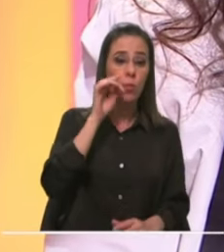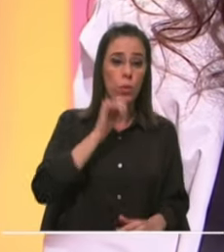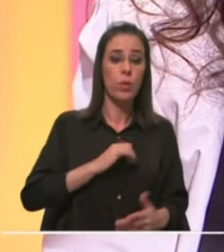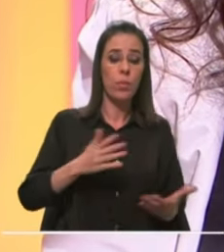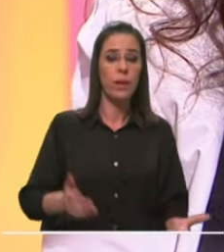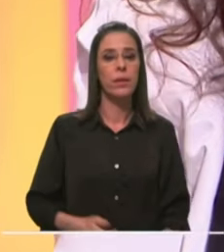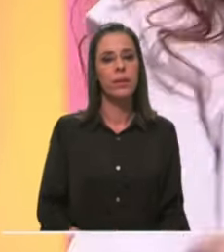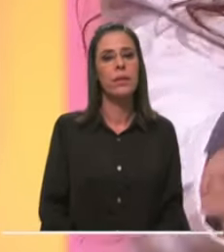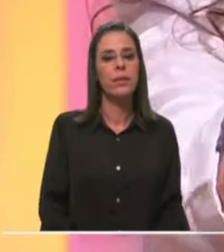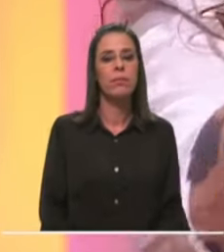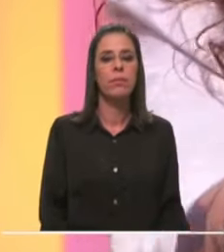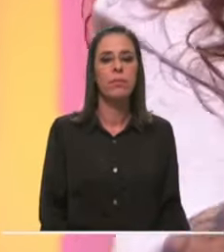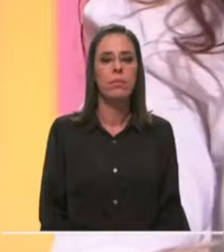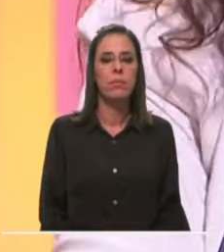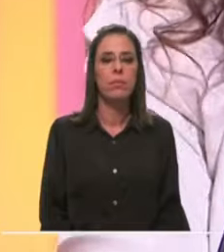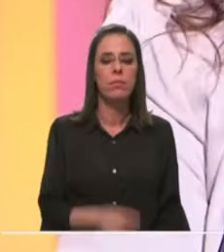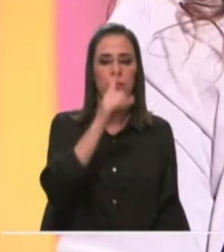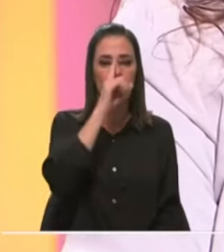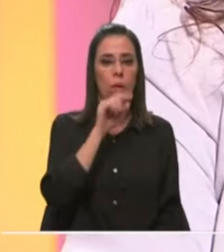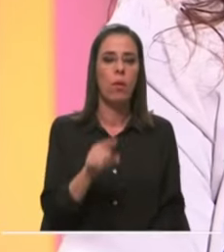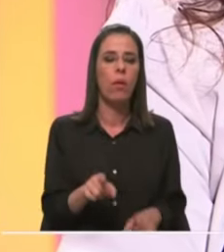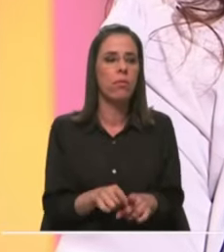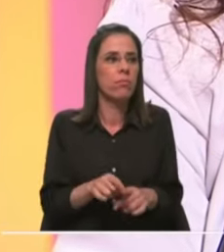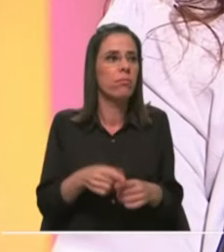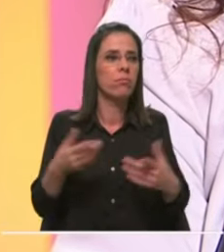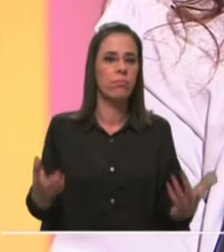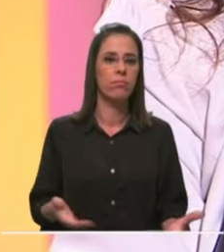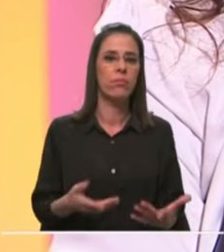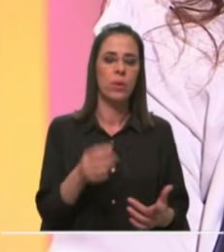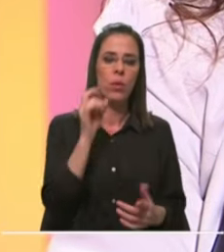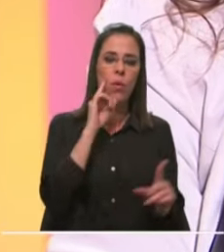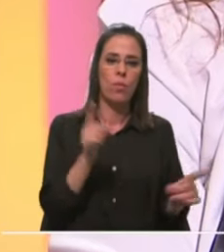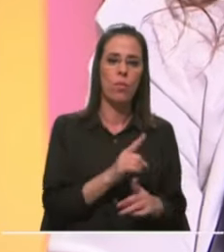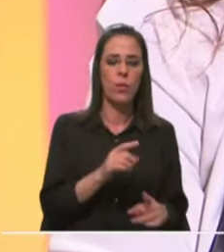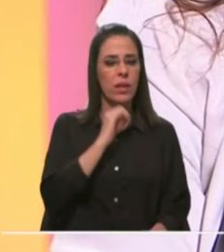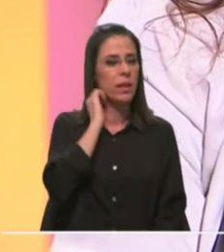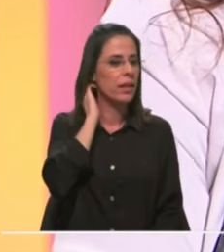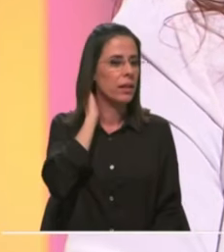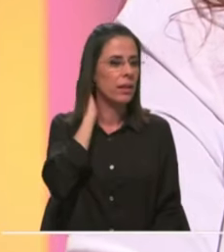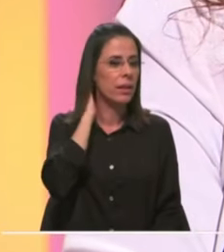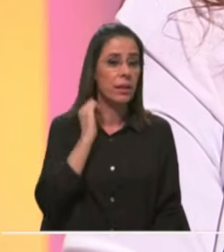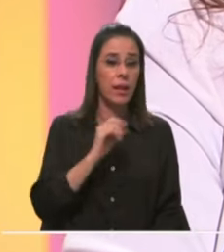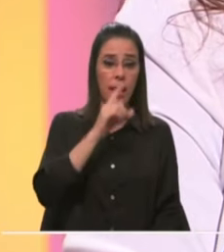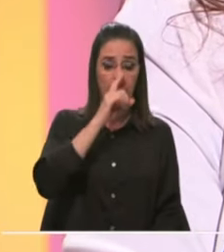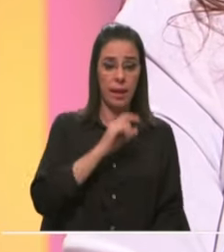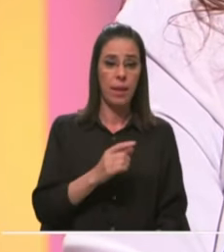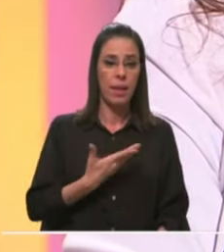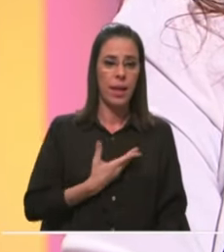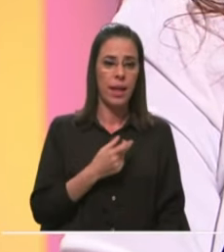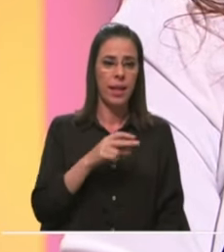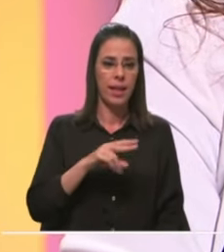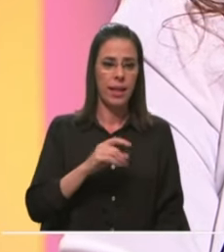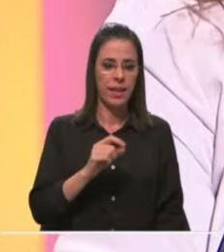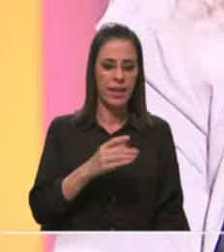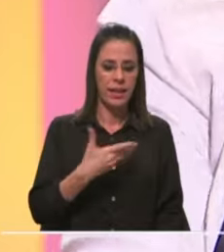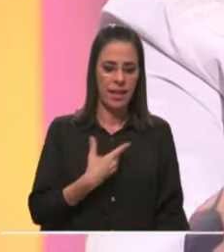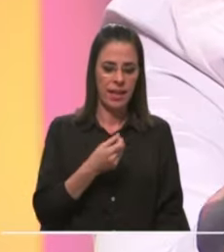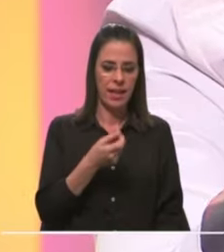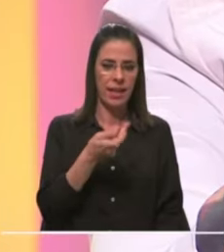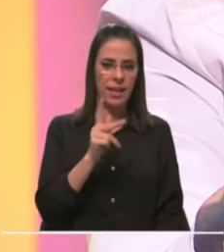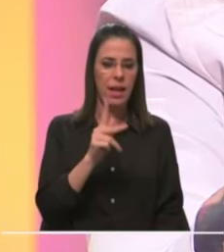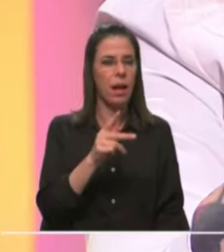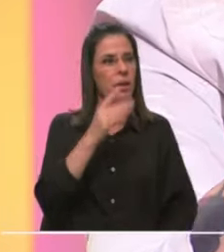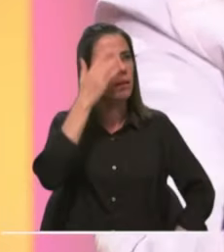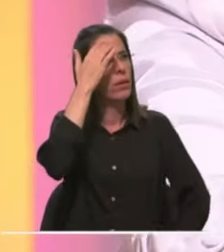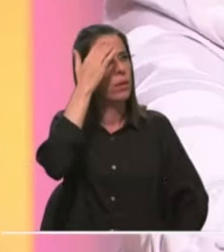Hum e e recordo a com com com com canções lembro-me de sair o dancer in the Dark era assim que se